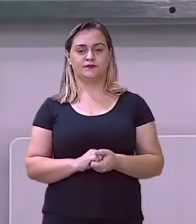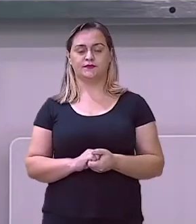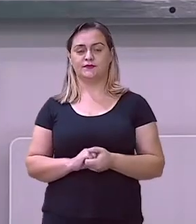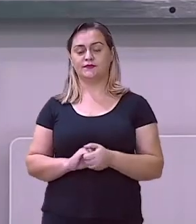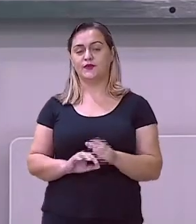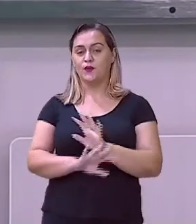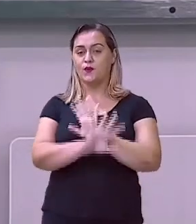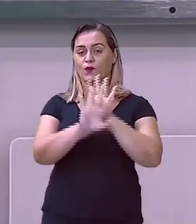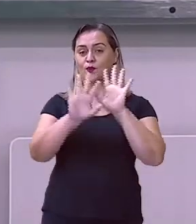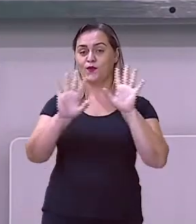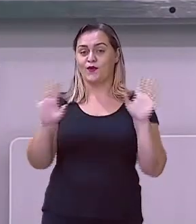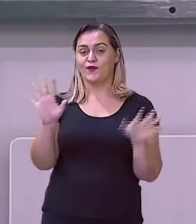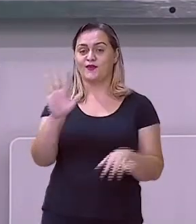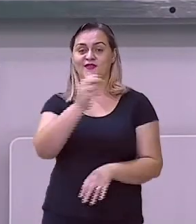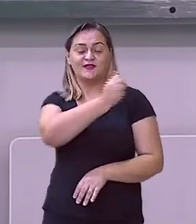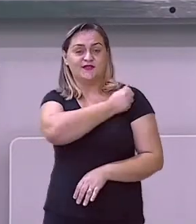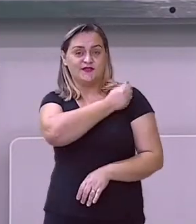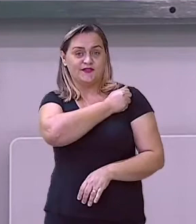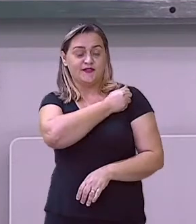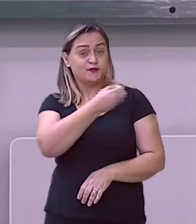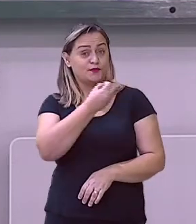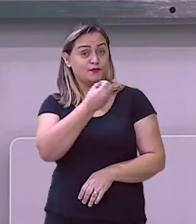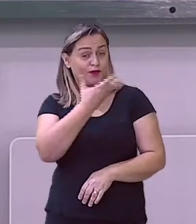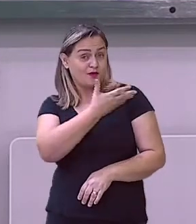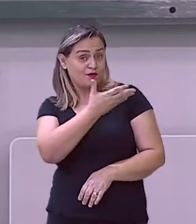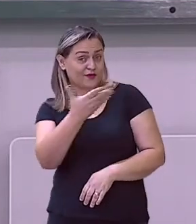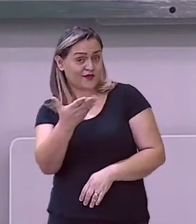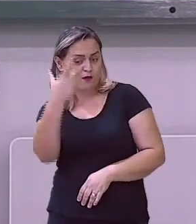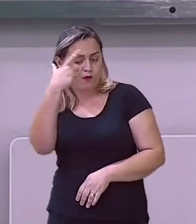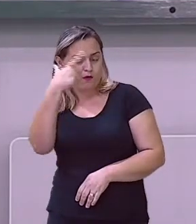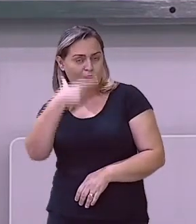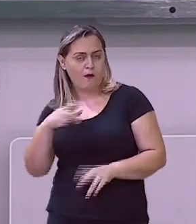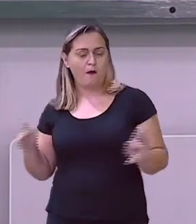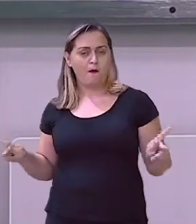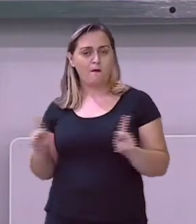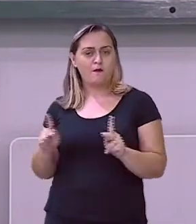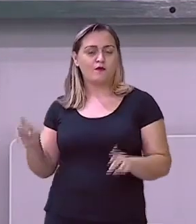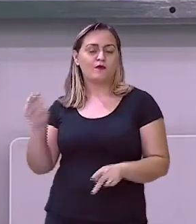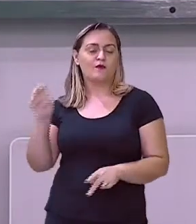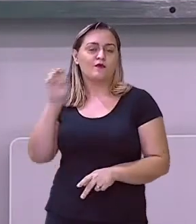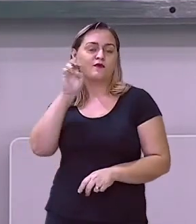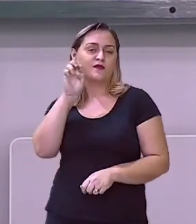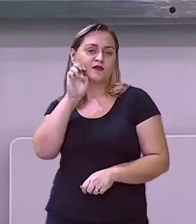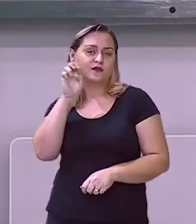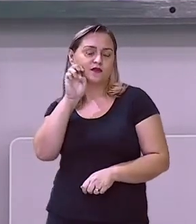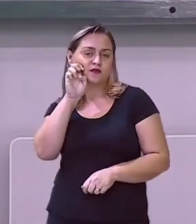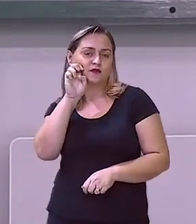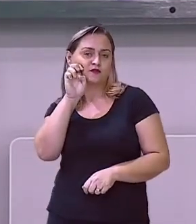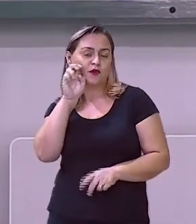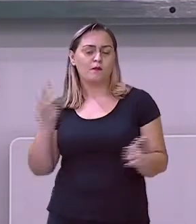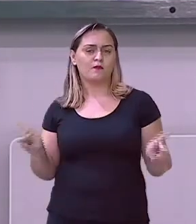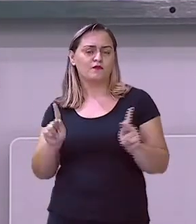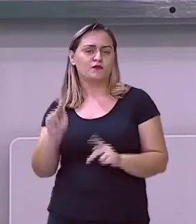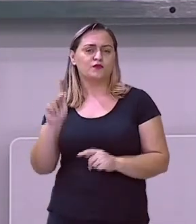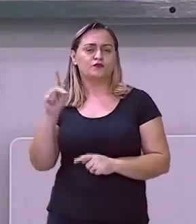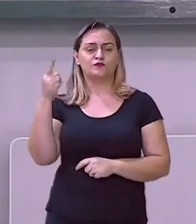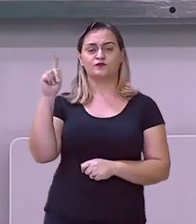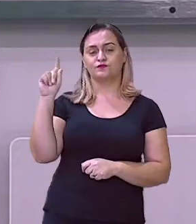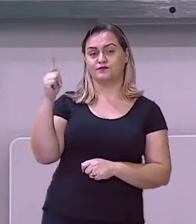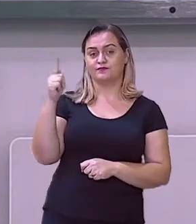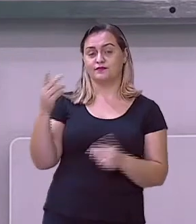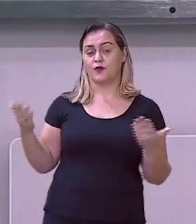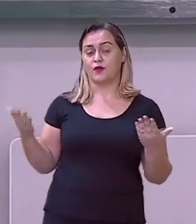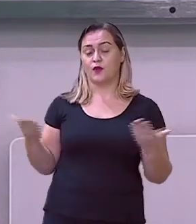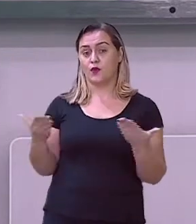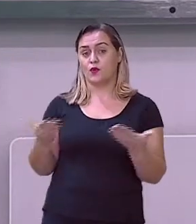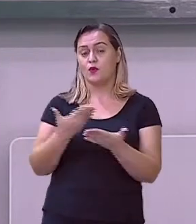Olá, estudante. Tudo bem? Eu sou Eliane, sua professora de Geografia. E essa é a nossa aula de